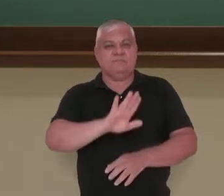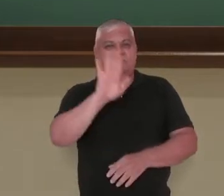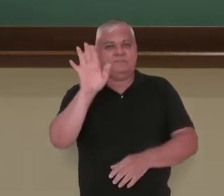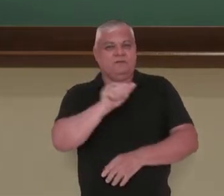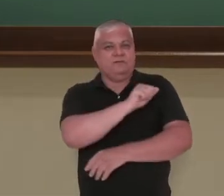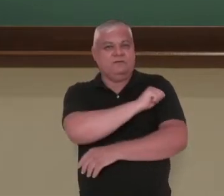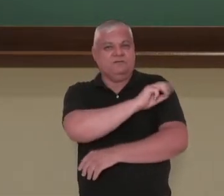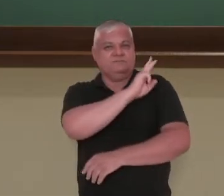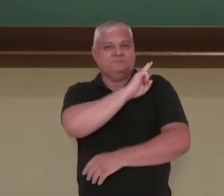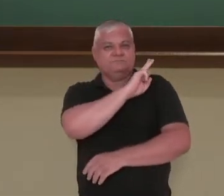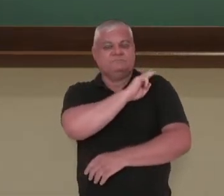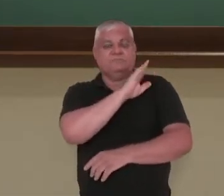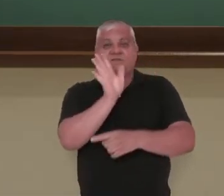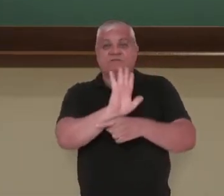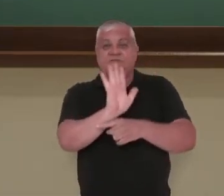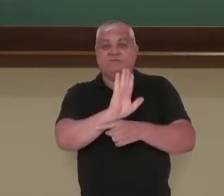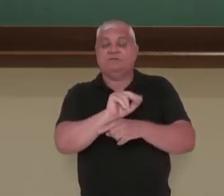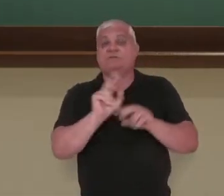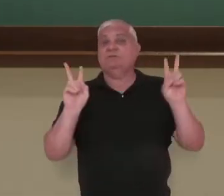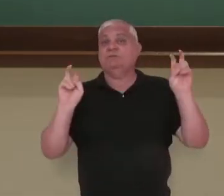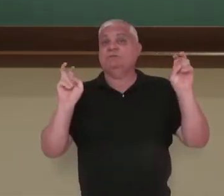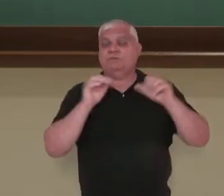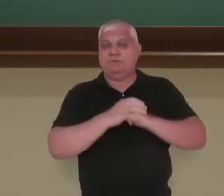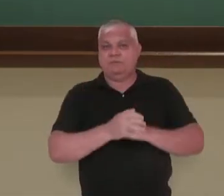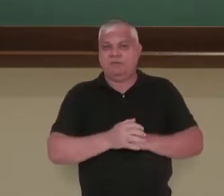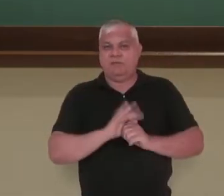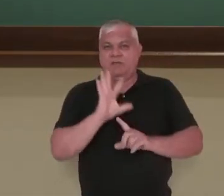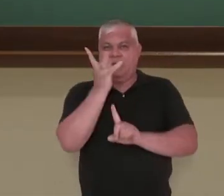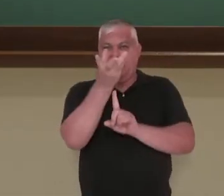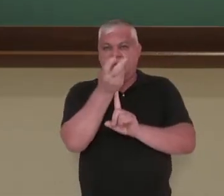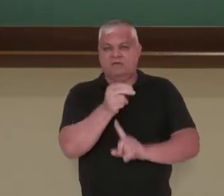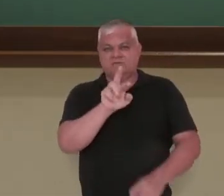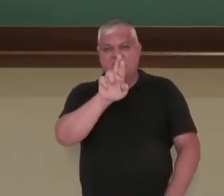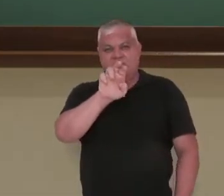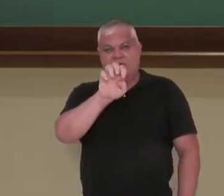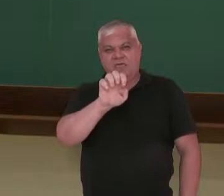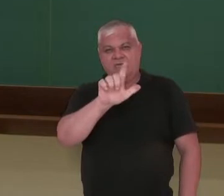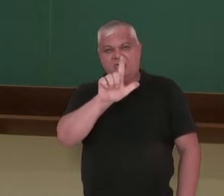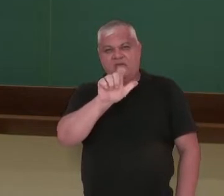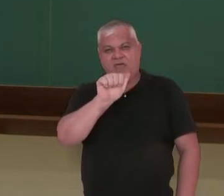Olá, estudantes da terceira série. Nesse vídeo nós vamos falar sobre arte realista.